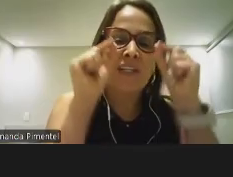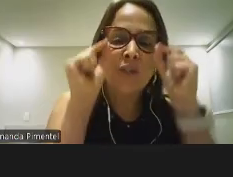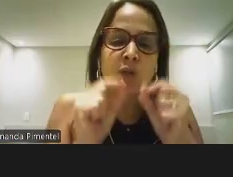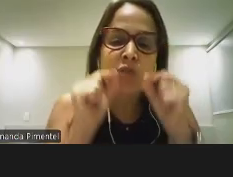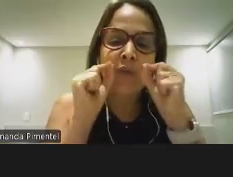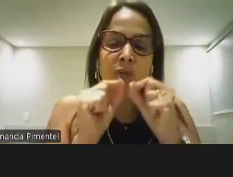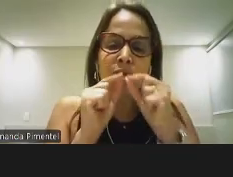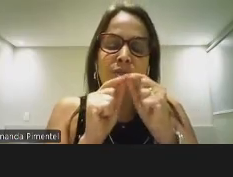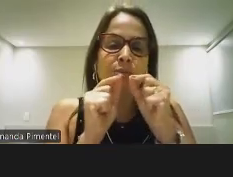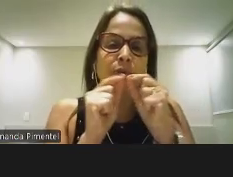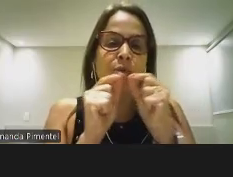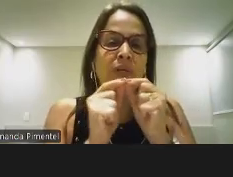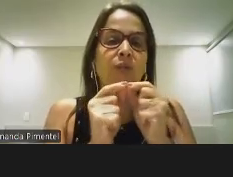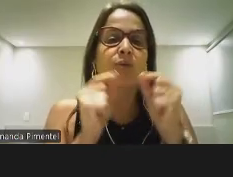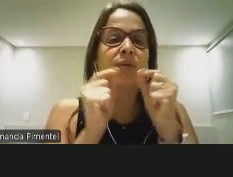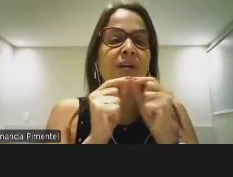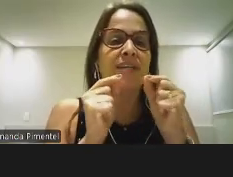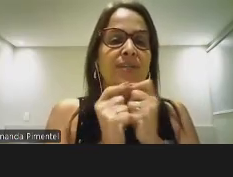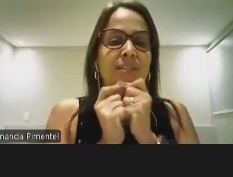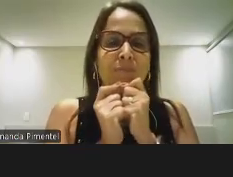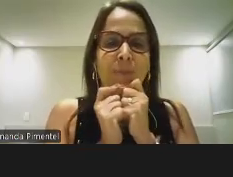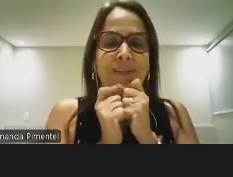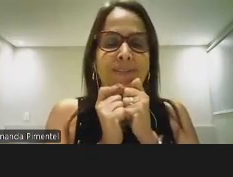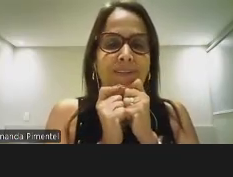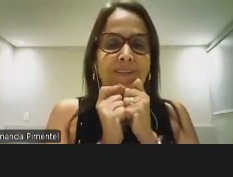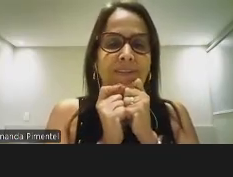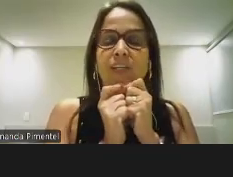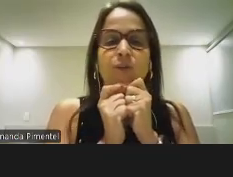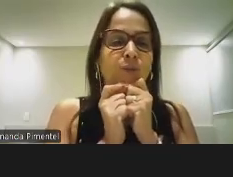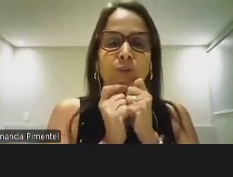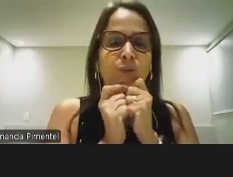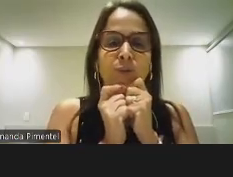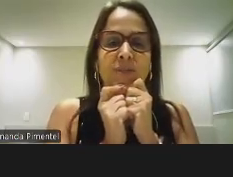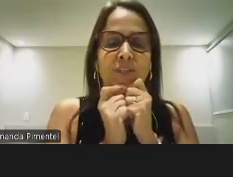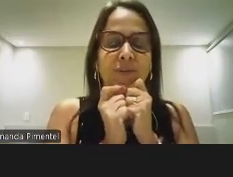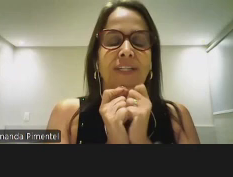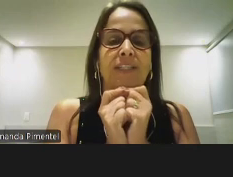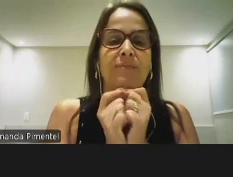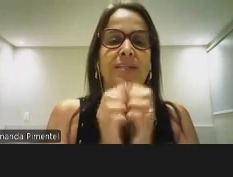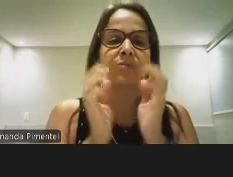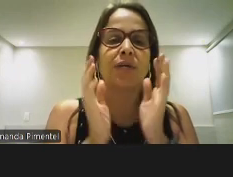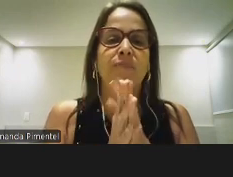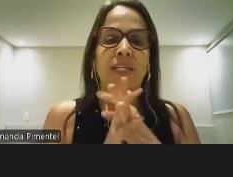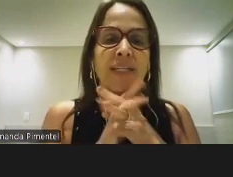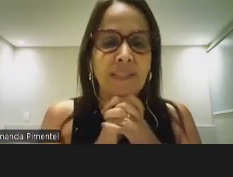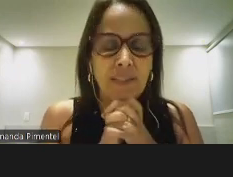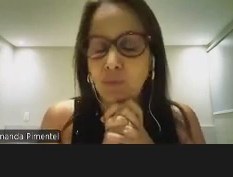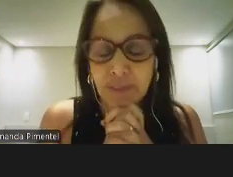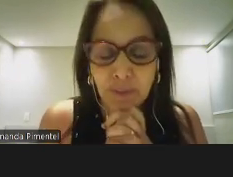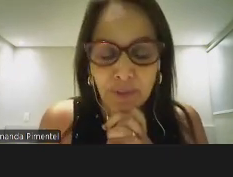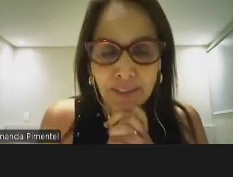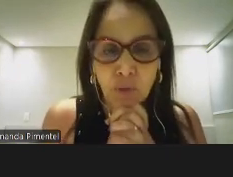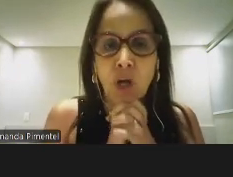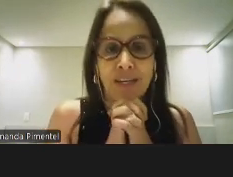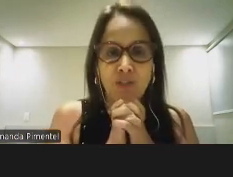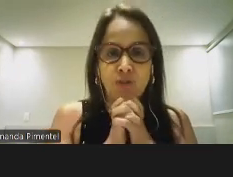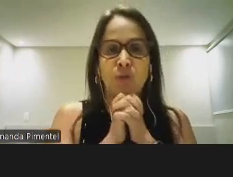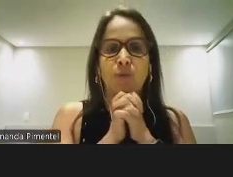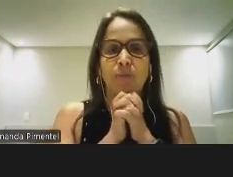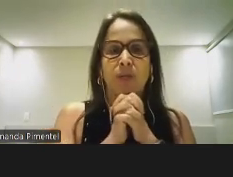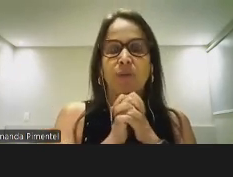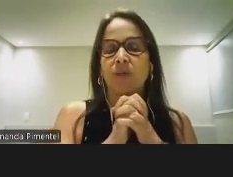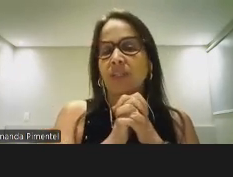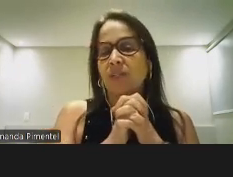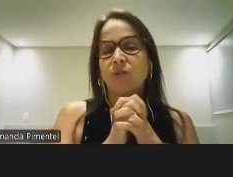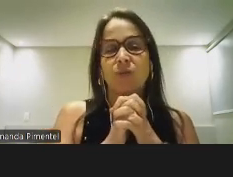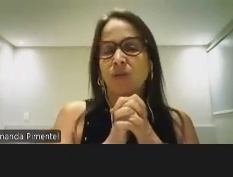eu contar, em 2 minutos, eu prometo, o caso desse meu paciente, e que eu não estou conduzindo ainda, mas uma amiga do colégio,